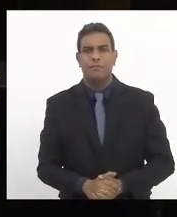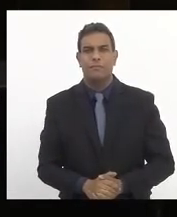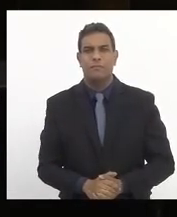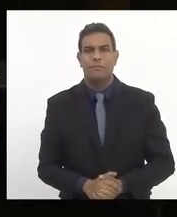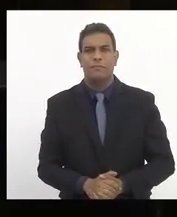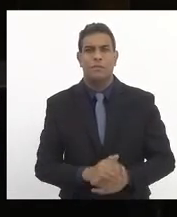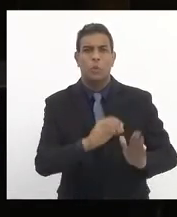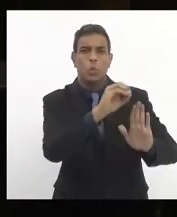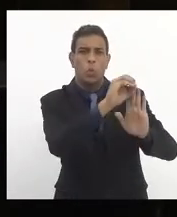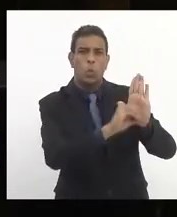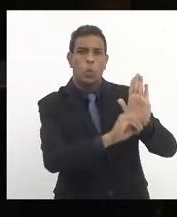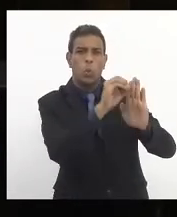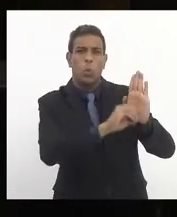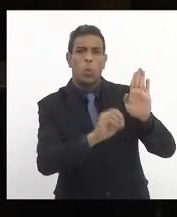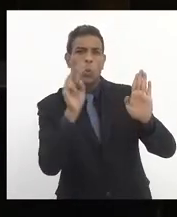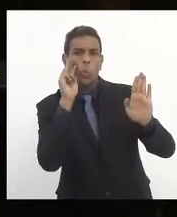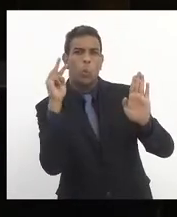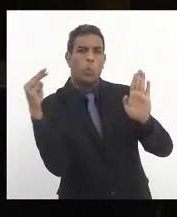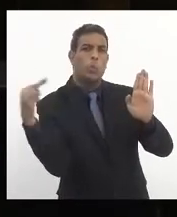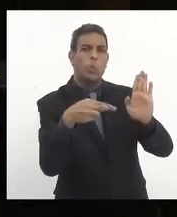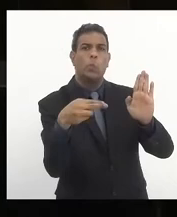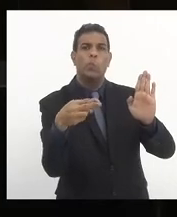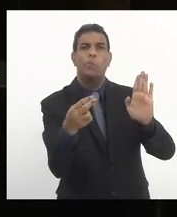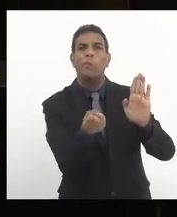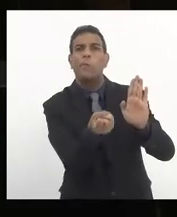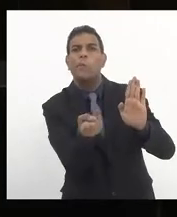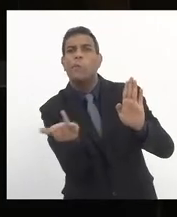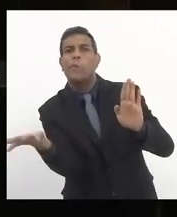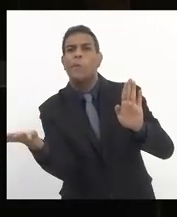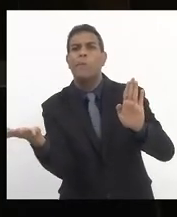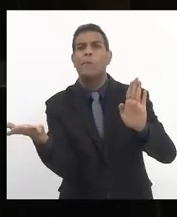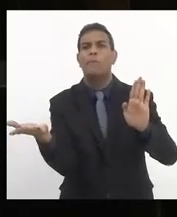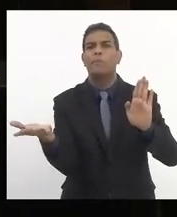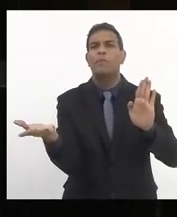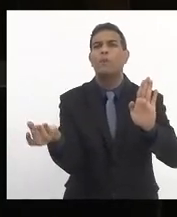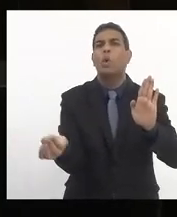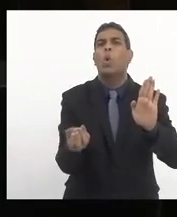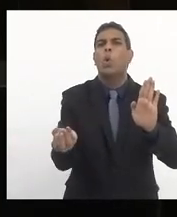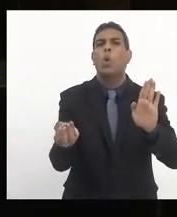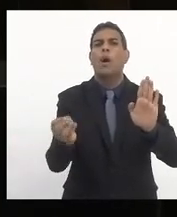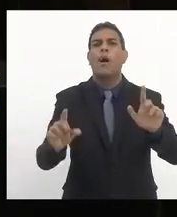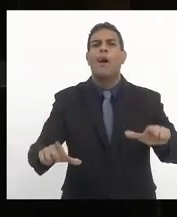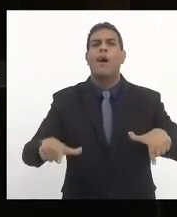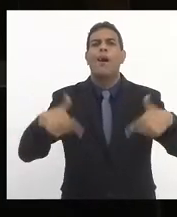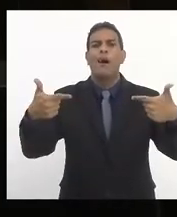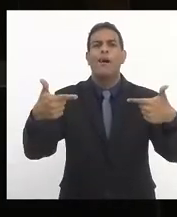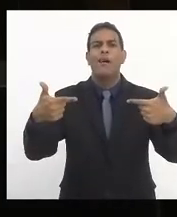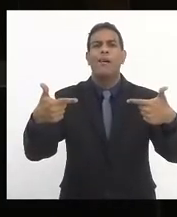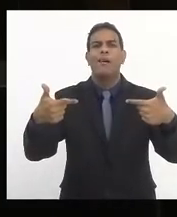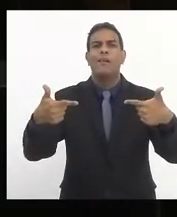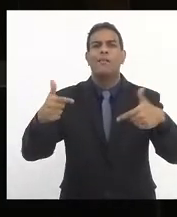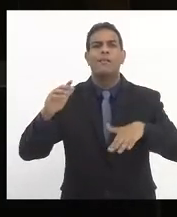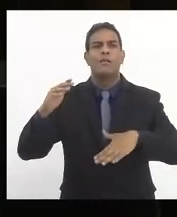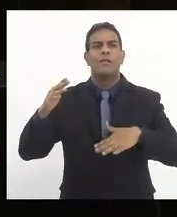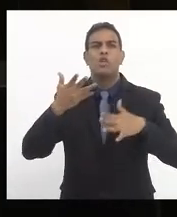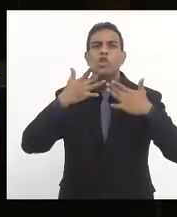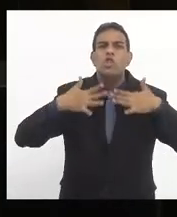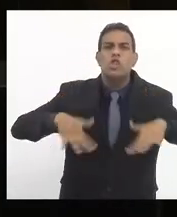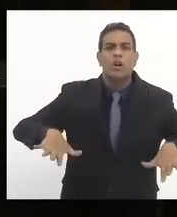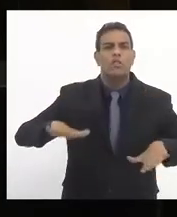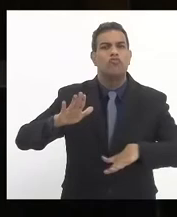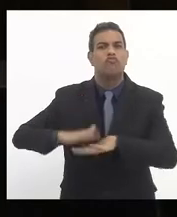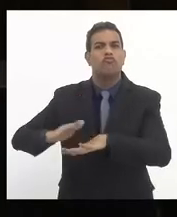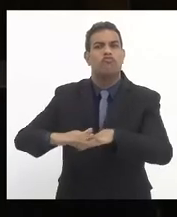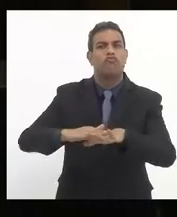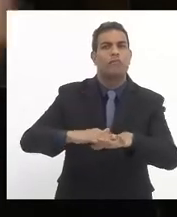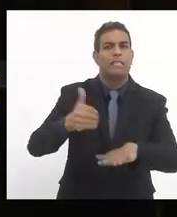O documento não especifica quais seriam essas atitudes responsáveis que uma criança poderia tomar, uma